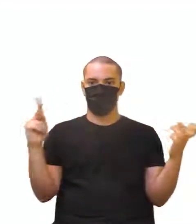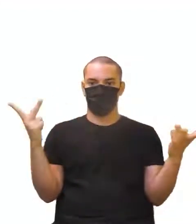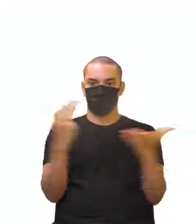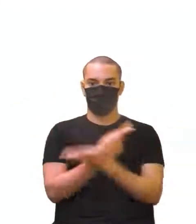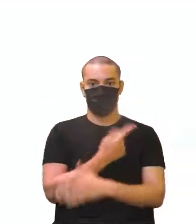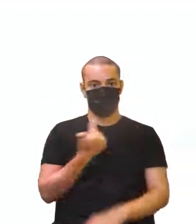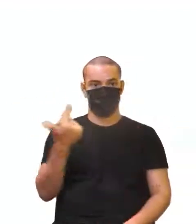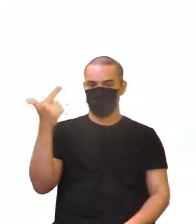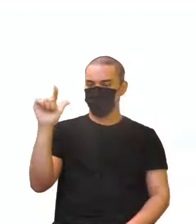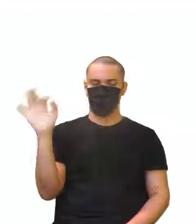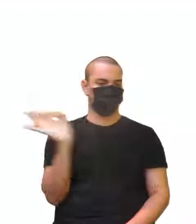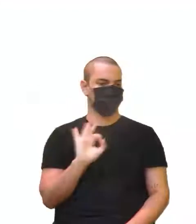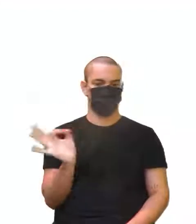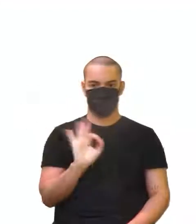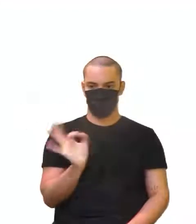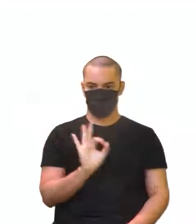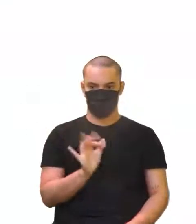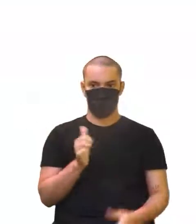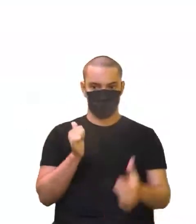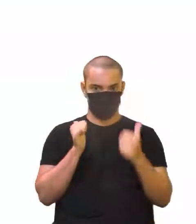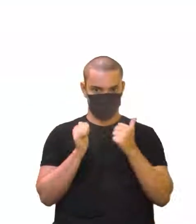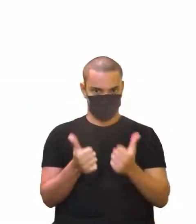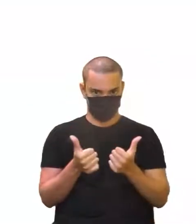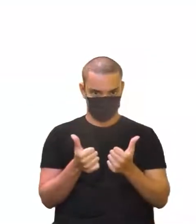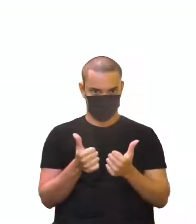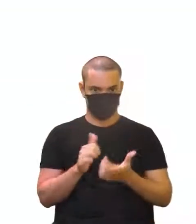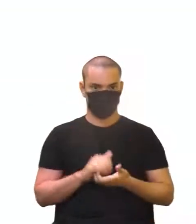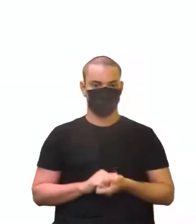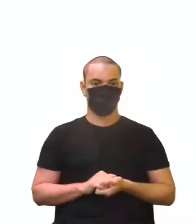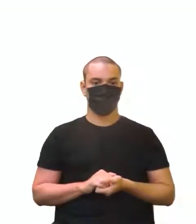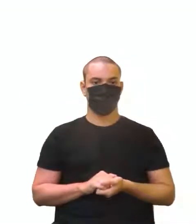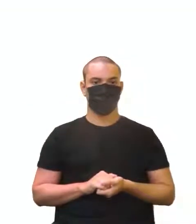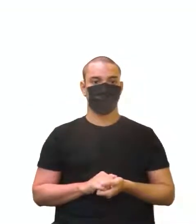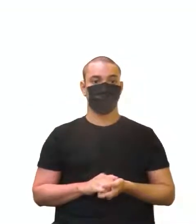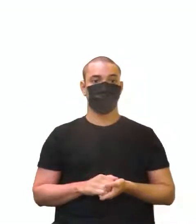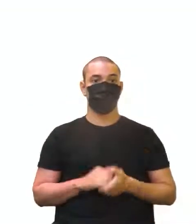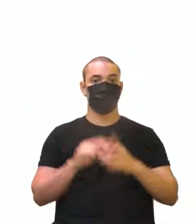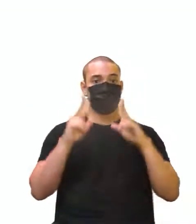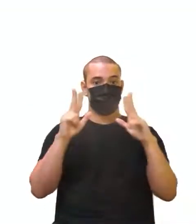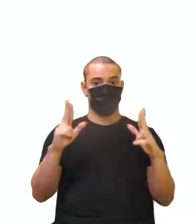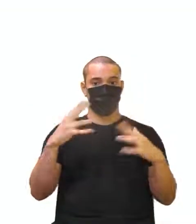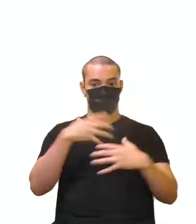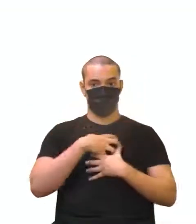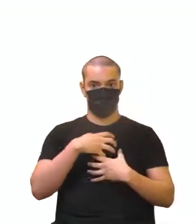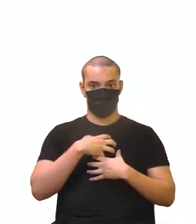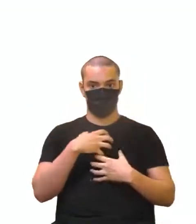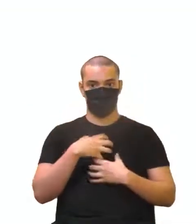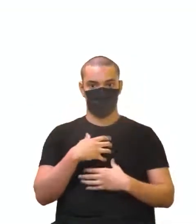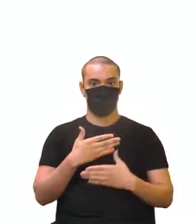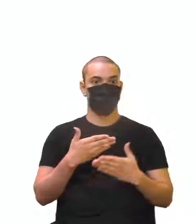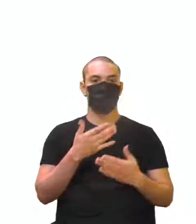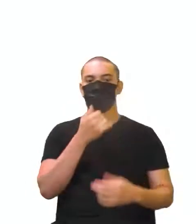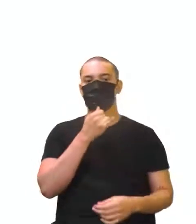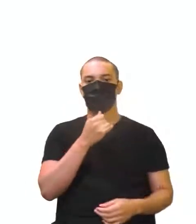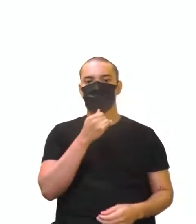no acontecimento dele, tá bom? Vamos aqui. Da mesma maneira, o nascimento de uma